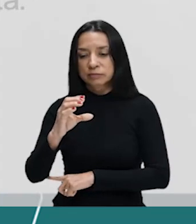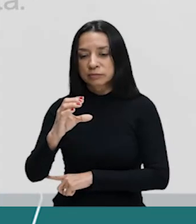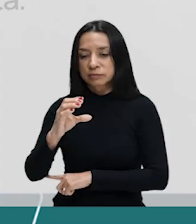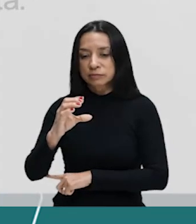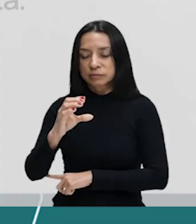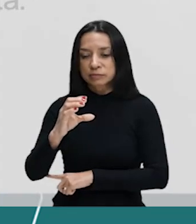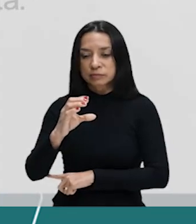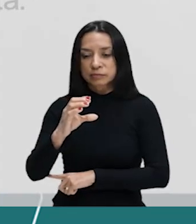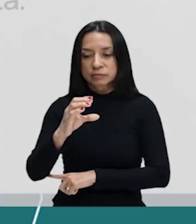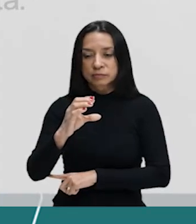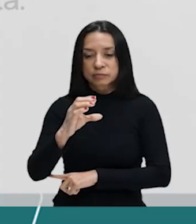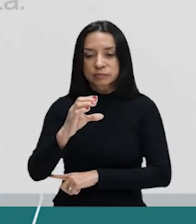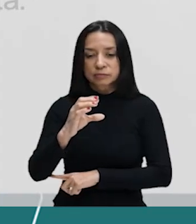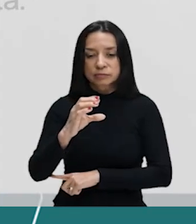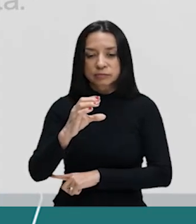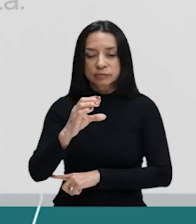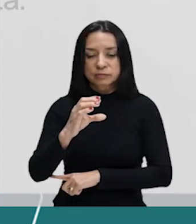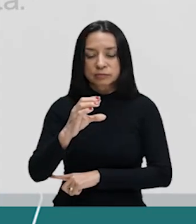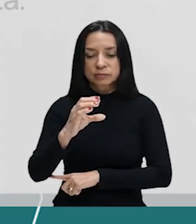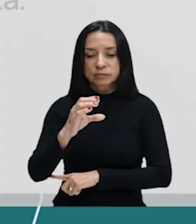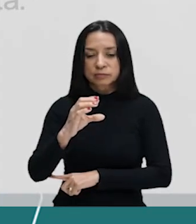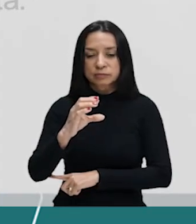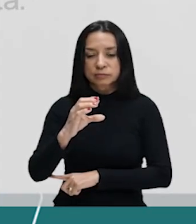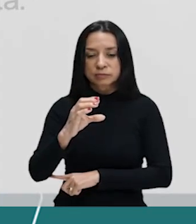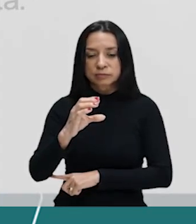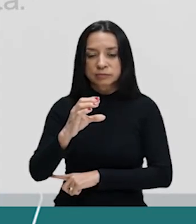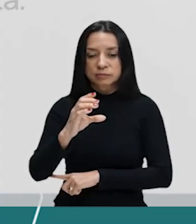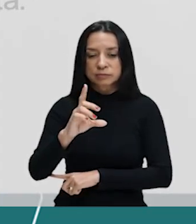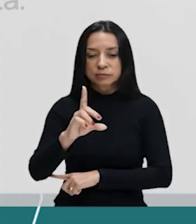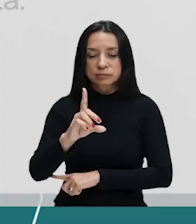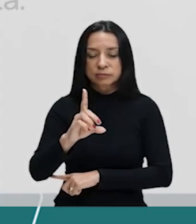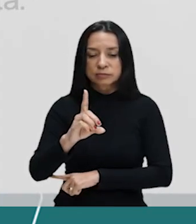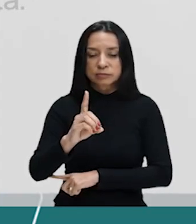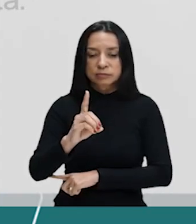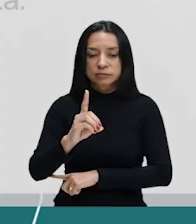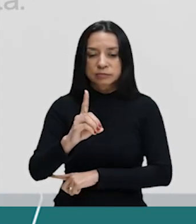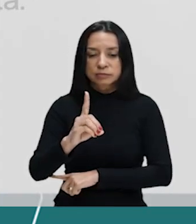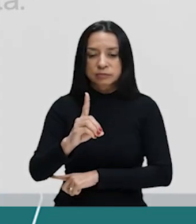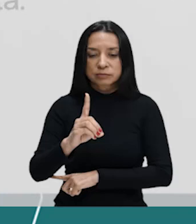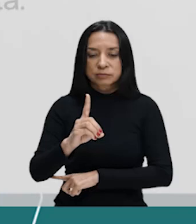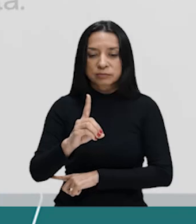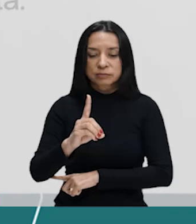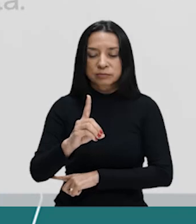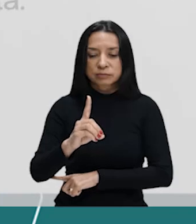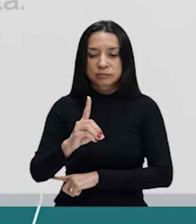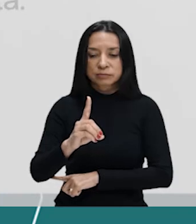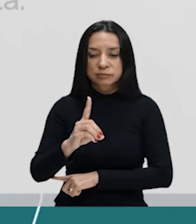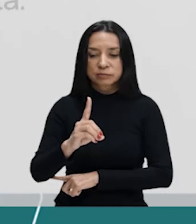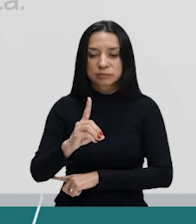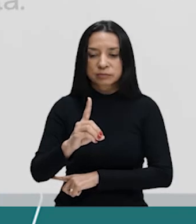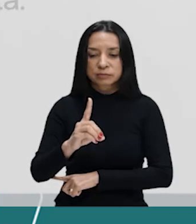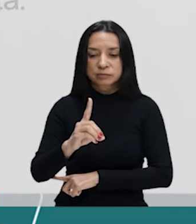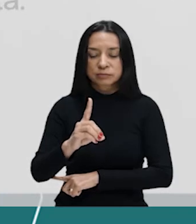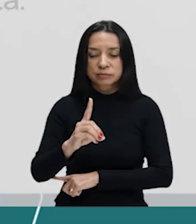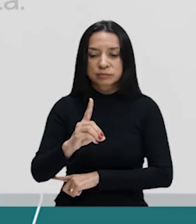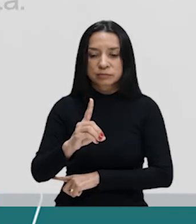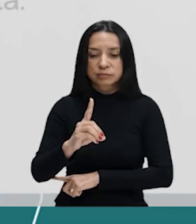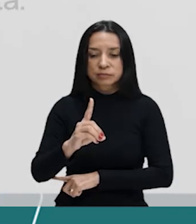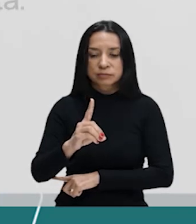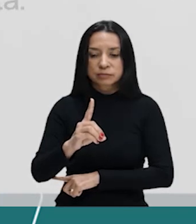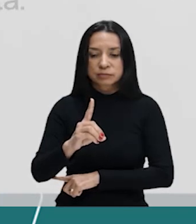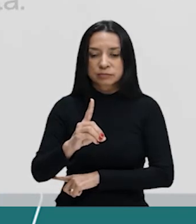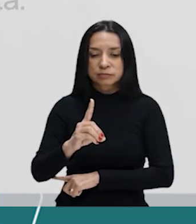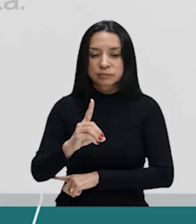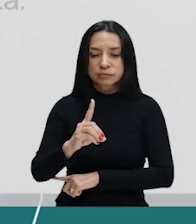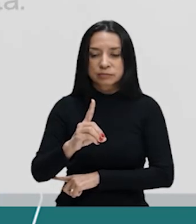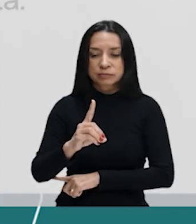enganariam, pois nossa participação foi ativa. Havia necessidade de que tais ideias